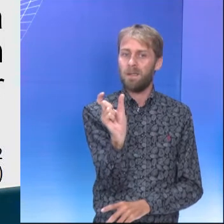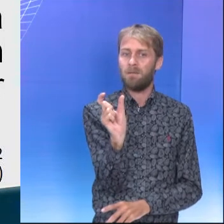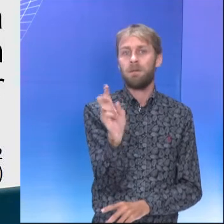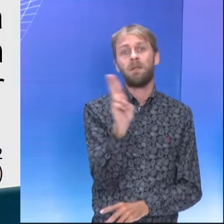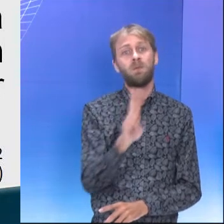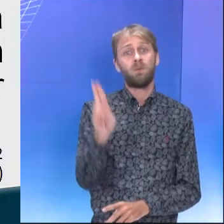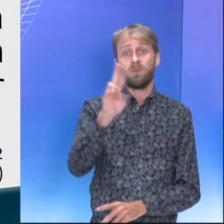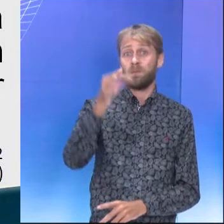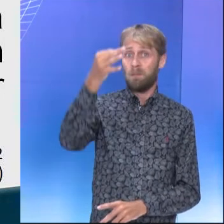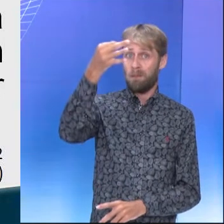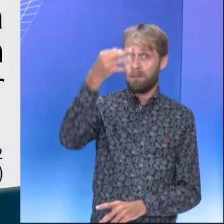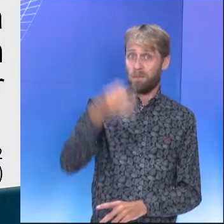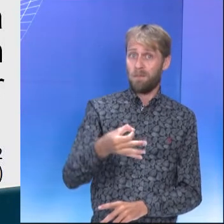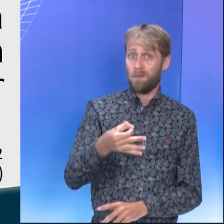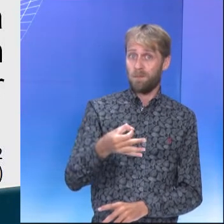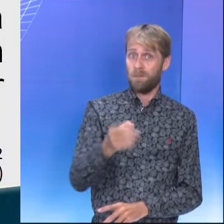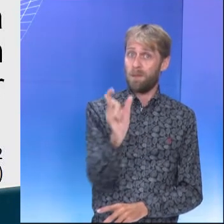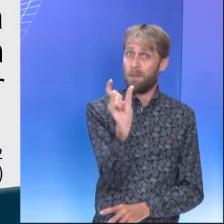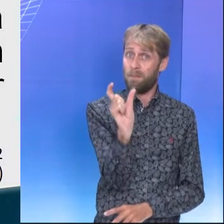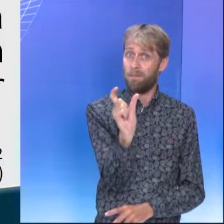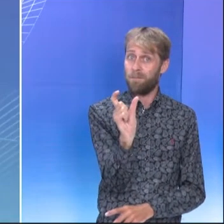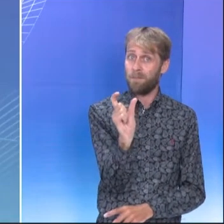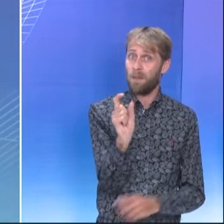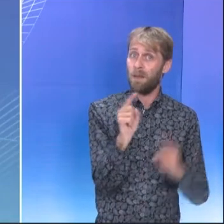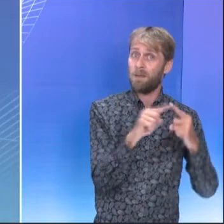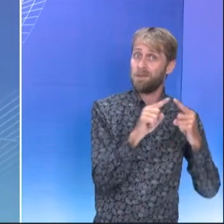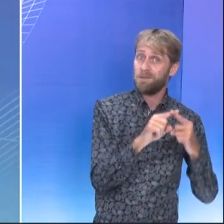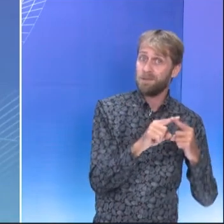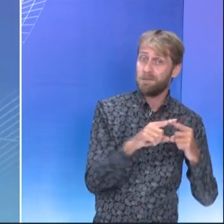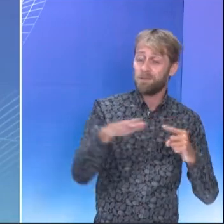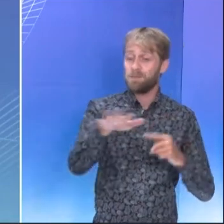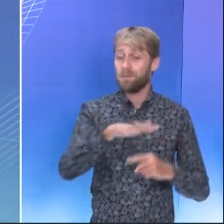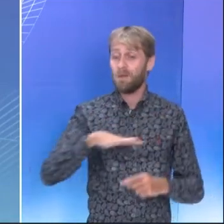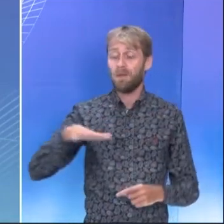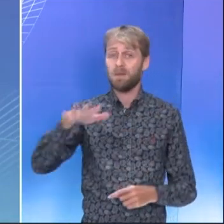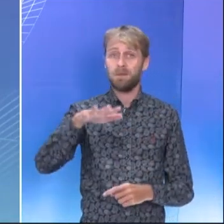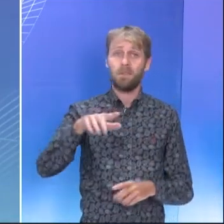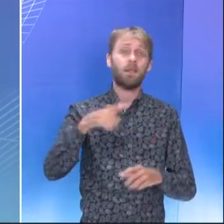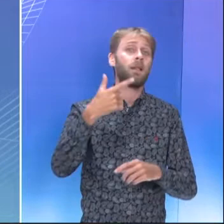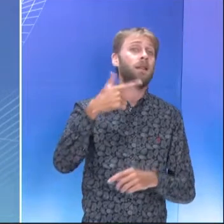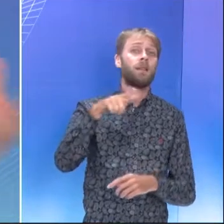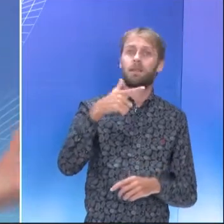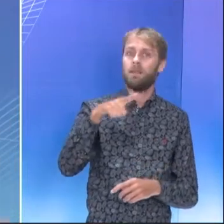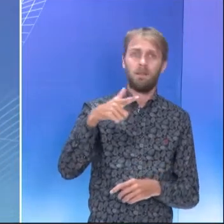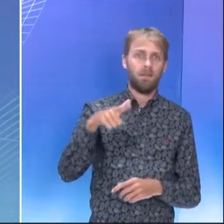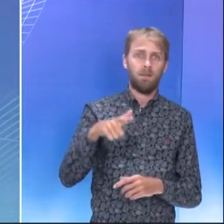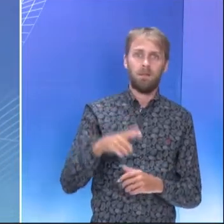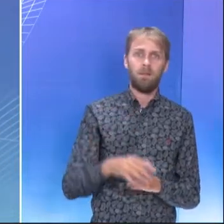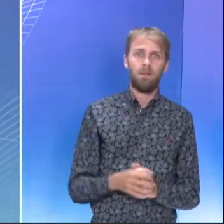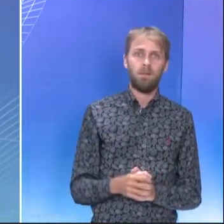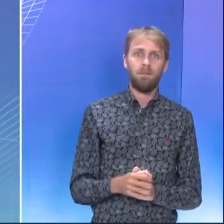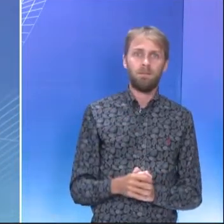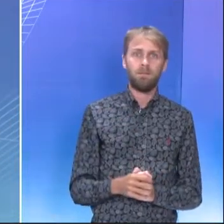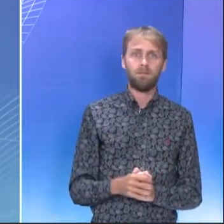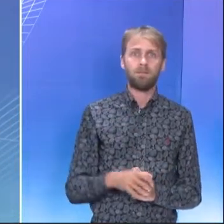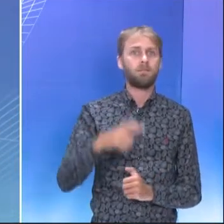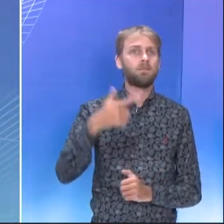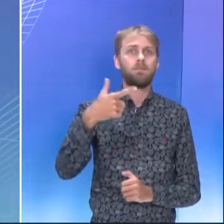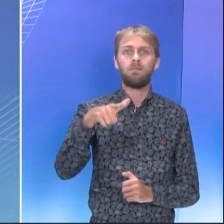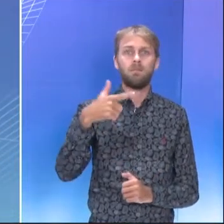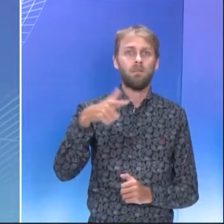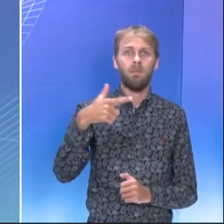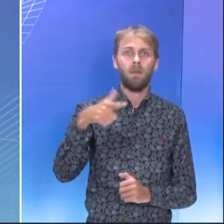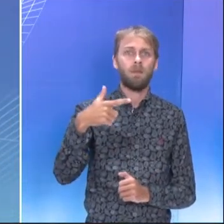falando aqui de um tipo de comunidade que não se utiliza ainda, ou ainda não se